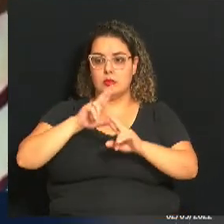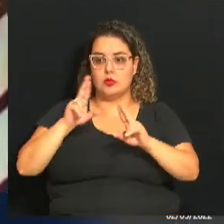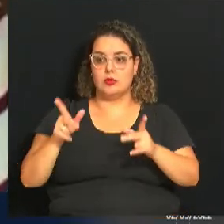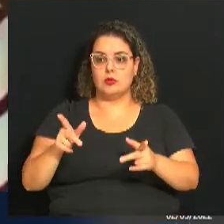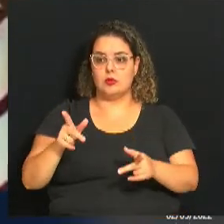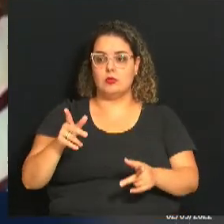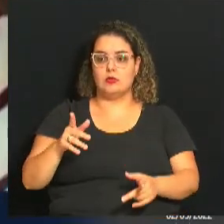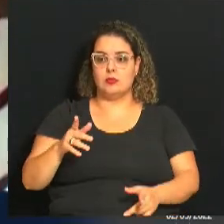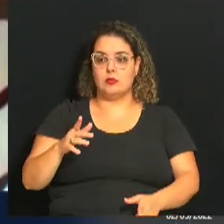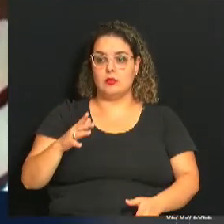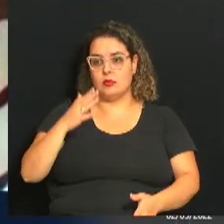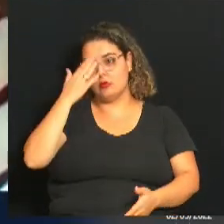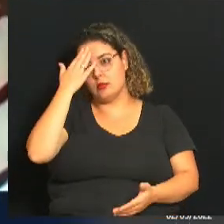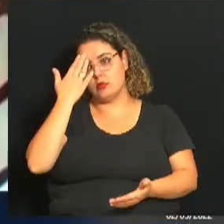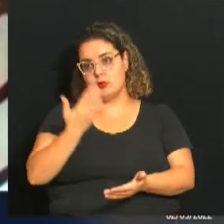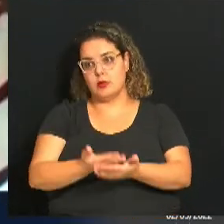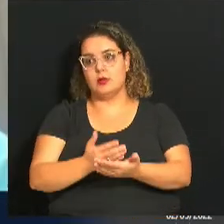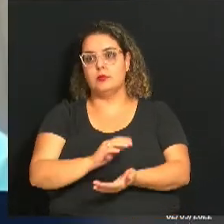que eu acredito.